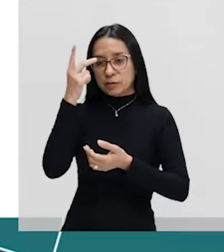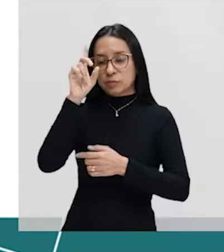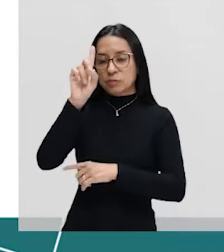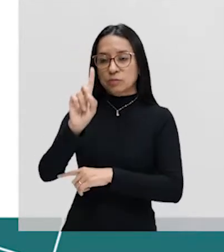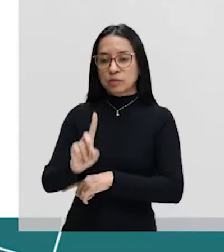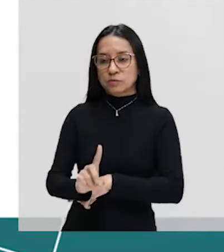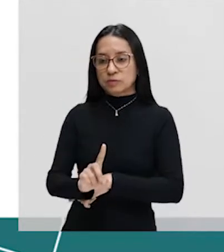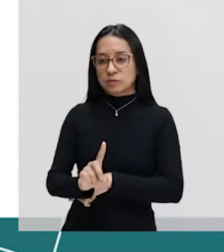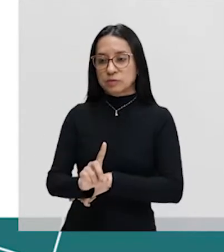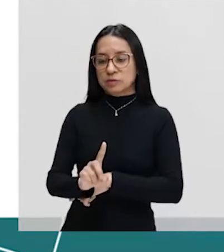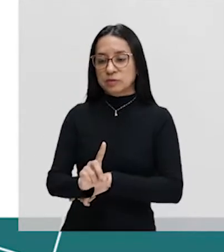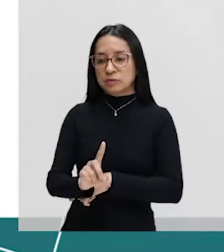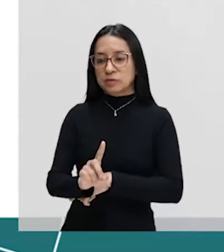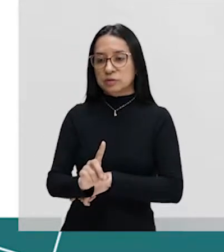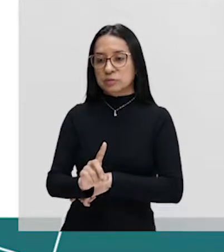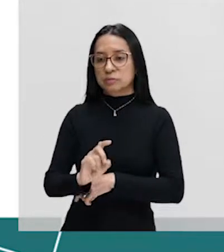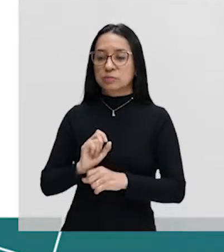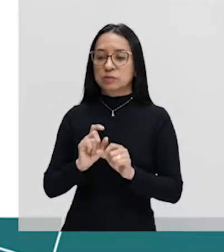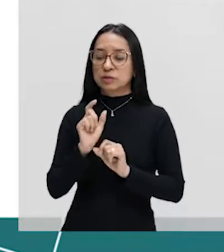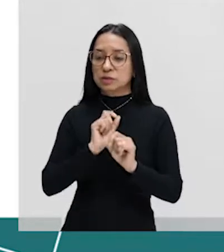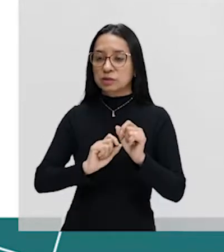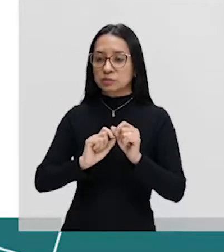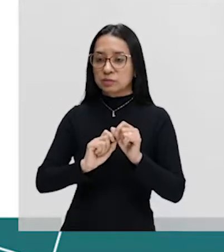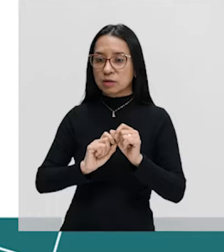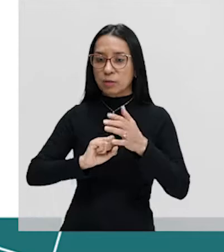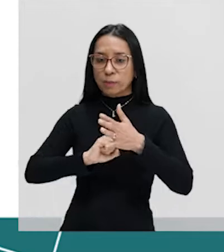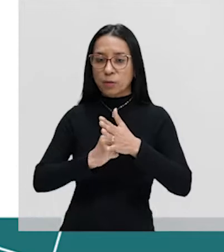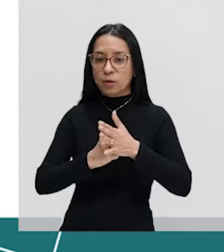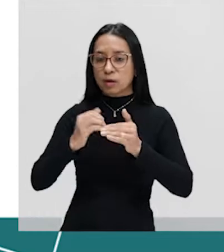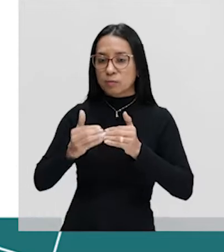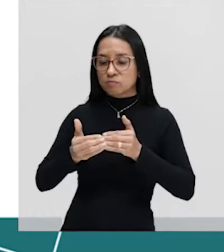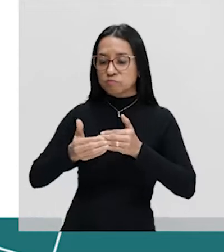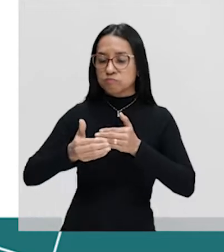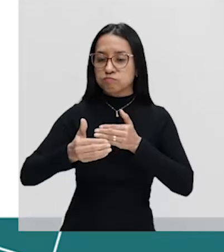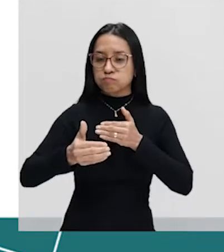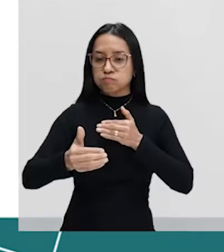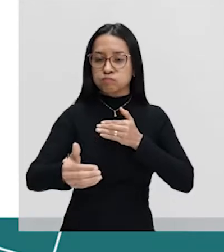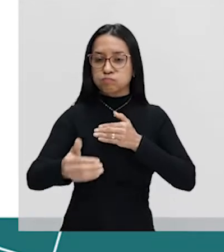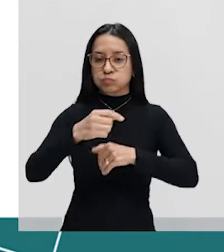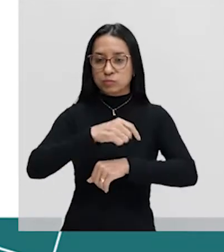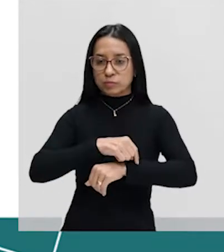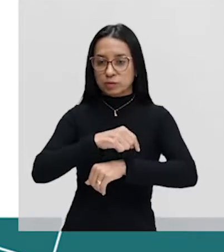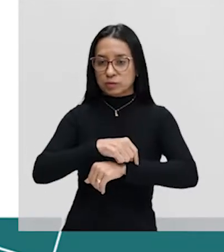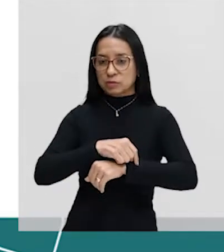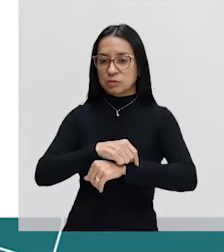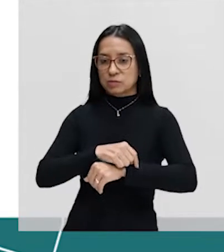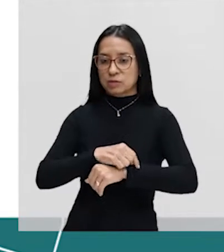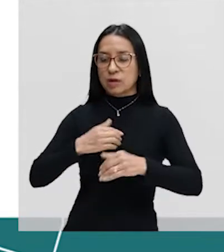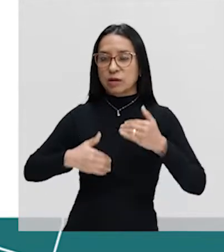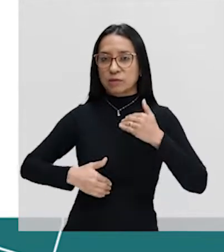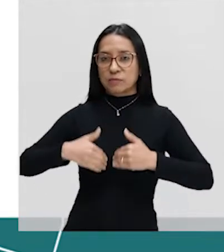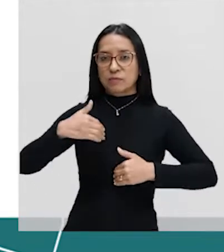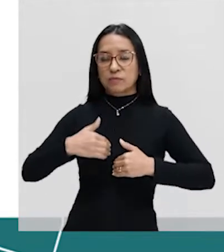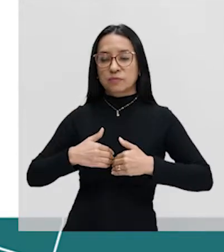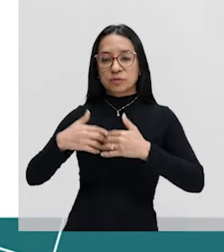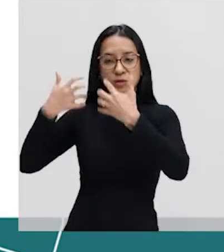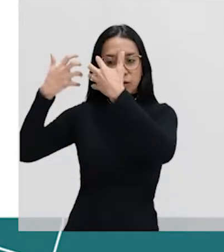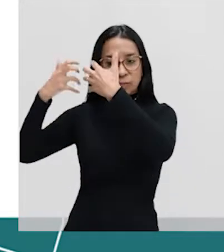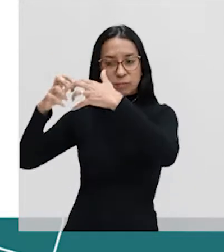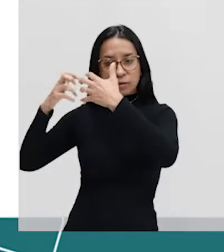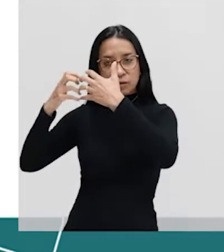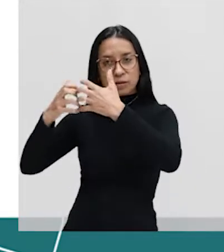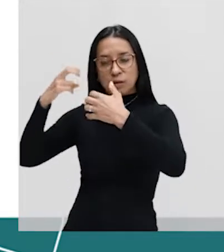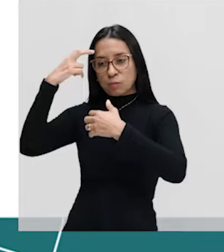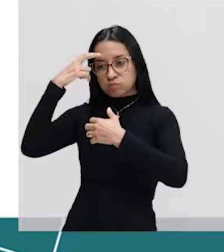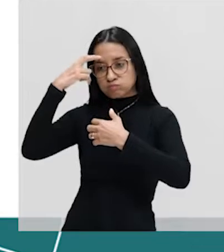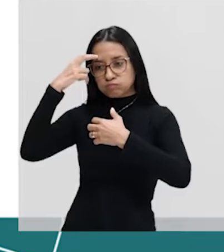tem impedimento de longo prazo, de natureza física, mental, intelectual ou